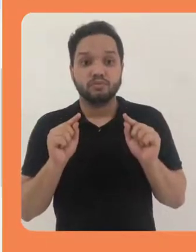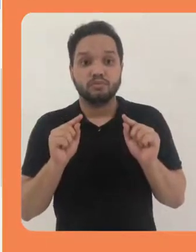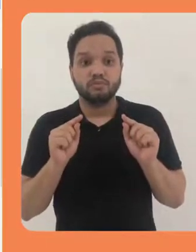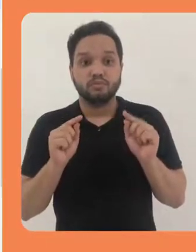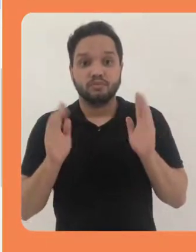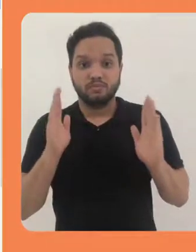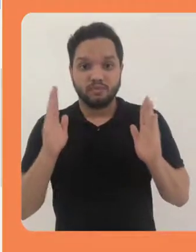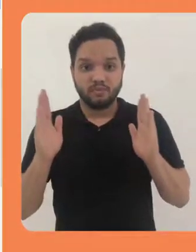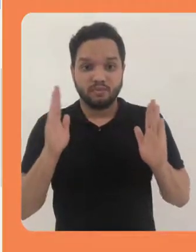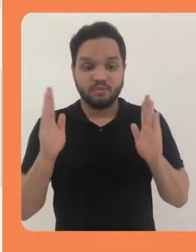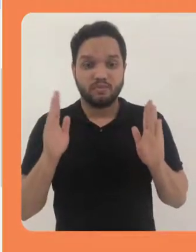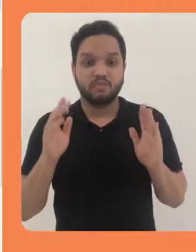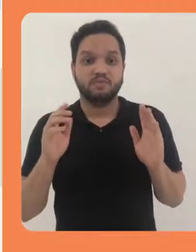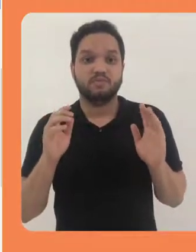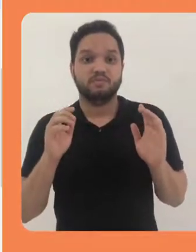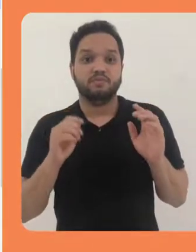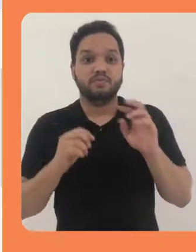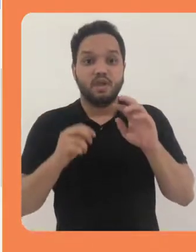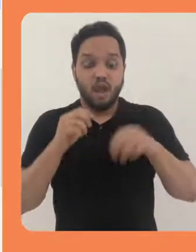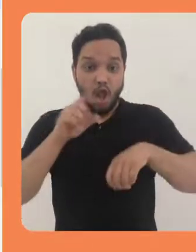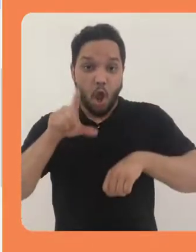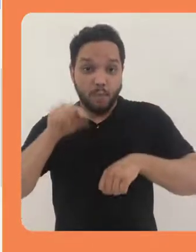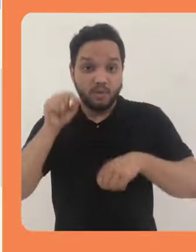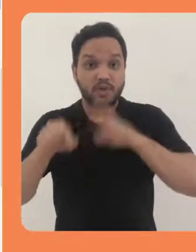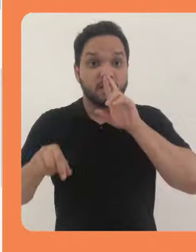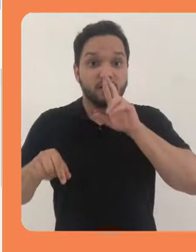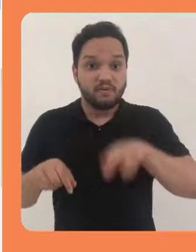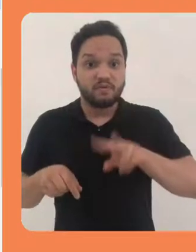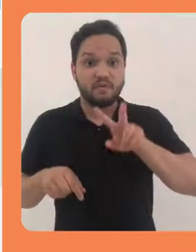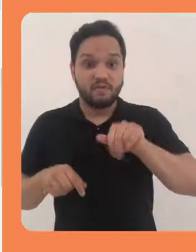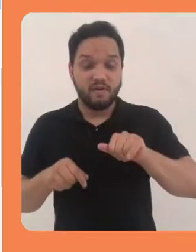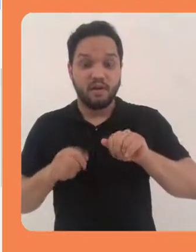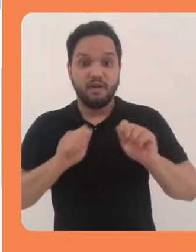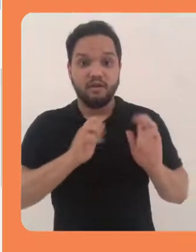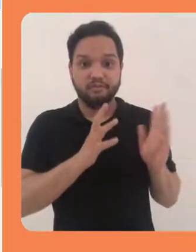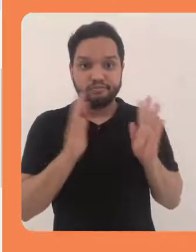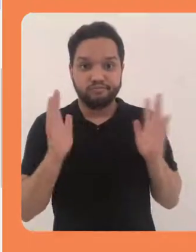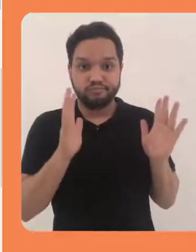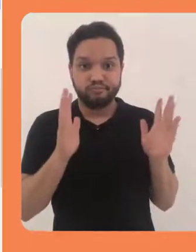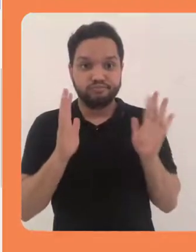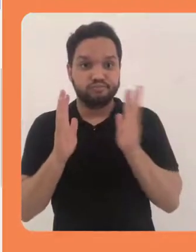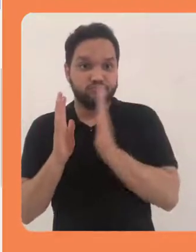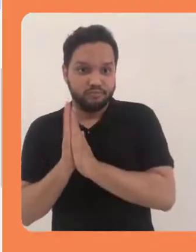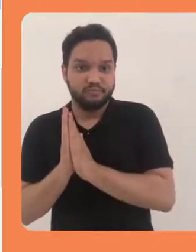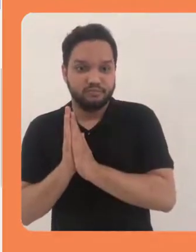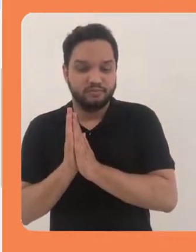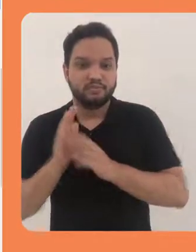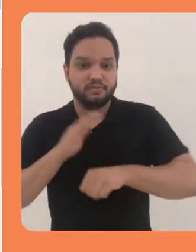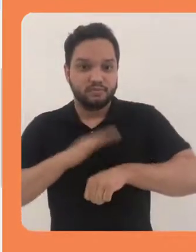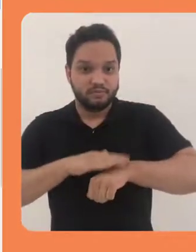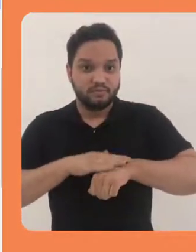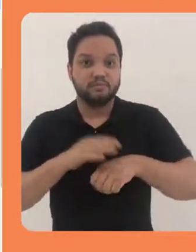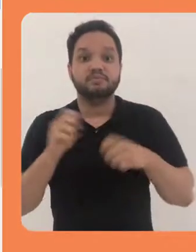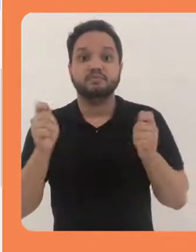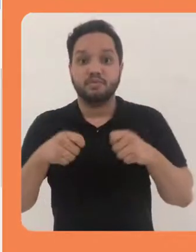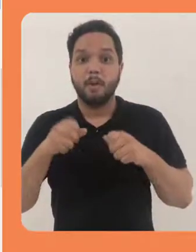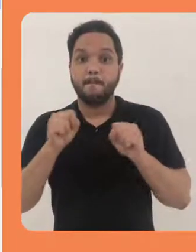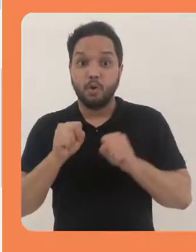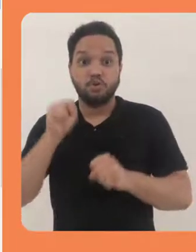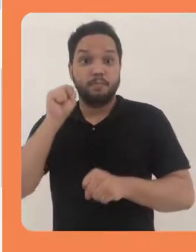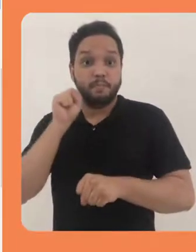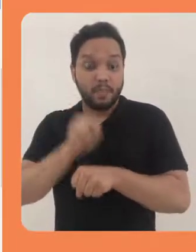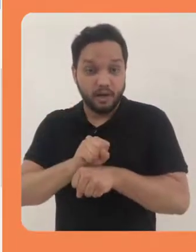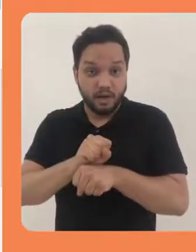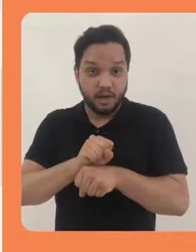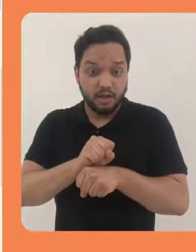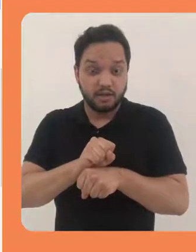e Aqui nós temos o tempo de exibição que é exatamente é de quando a quando a